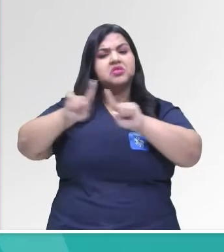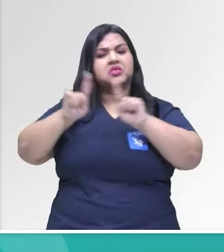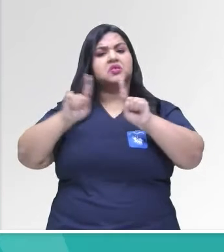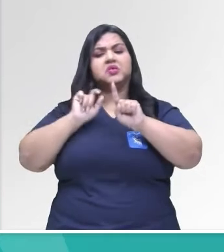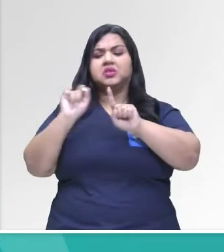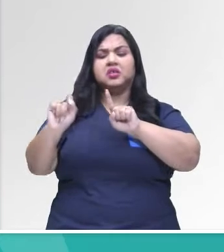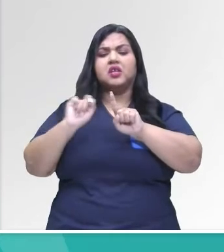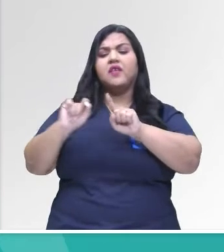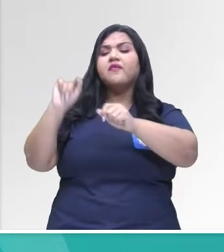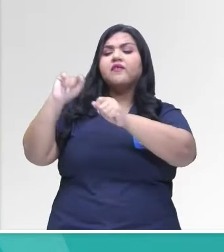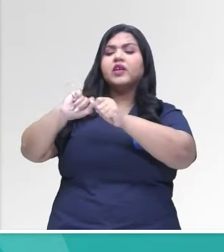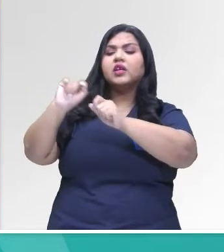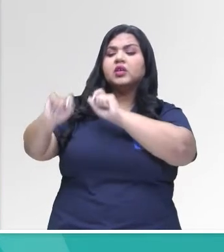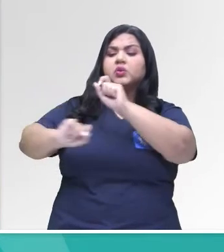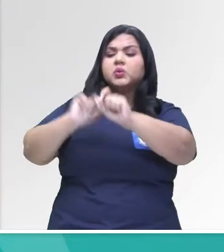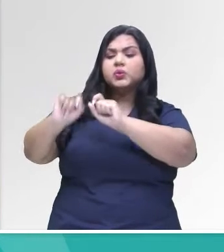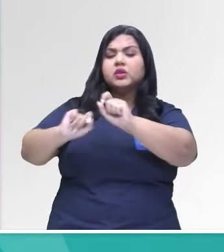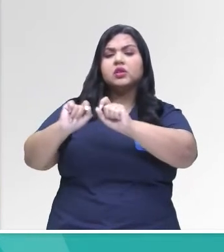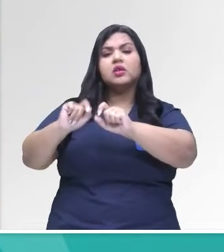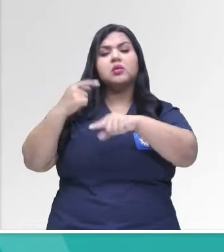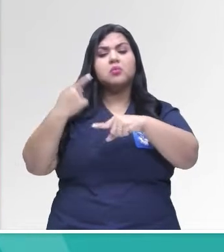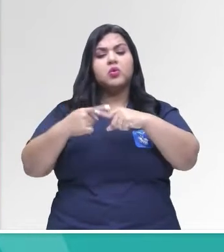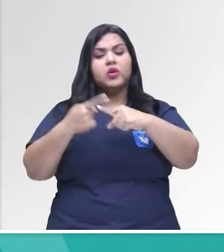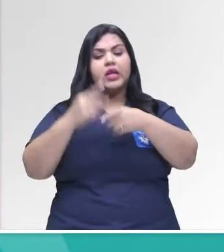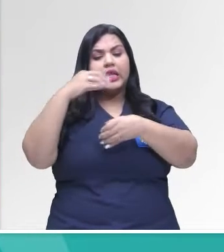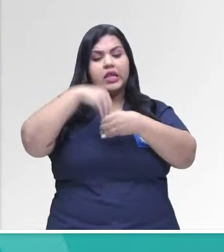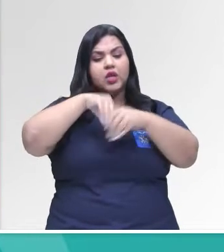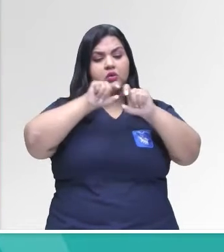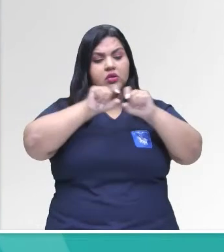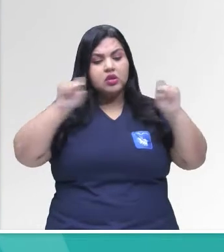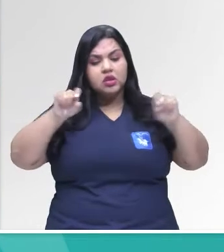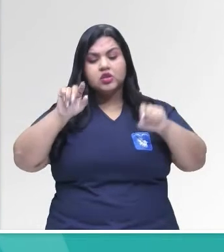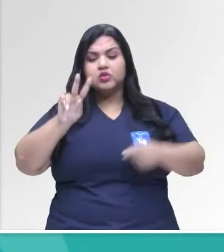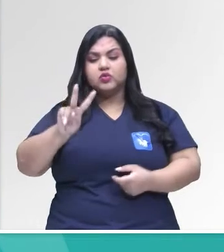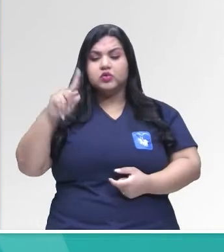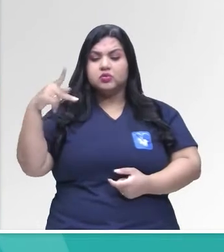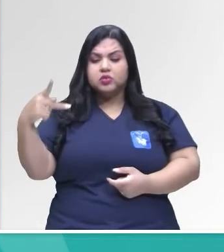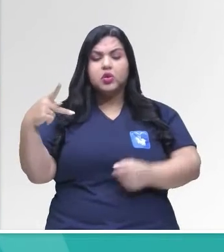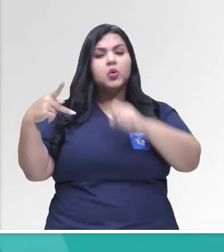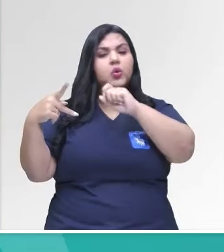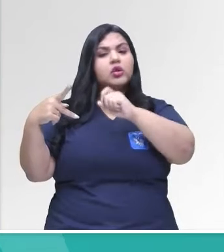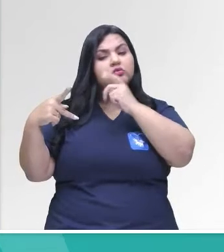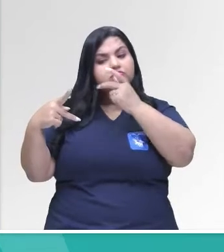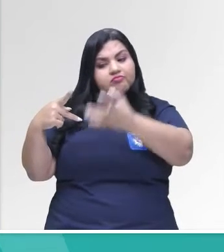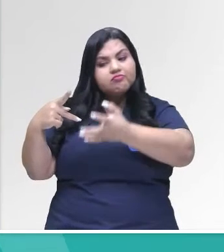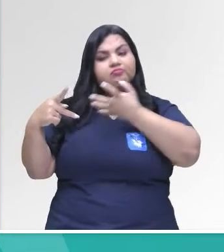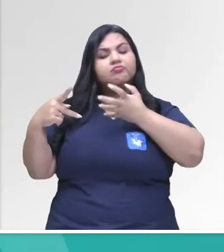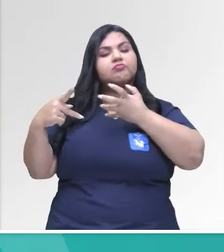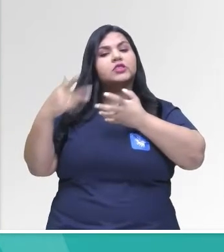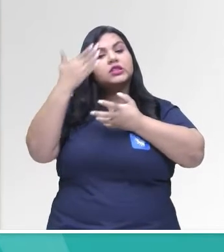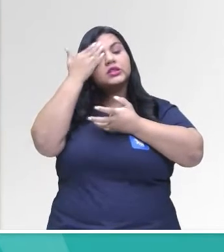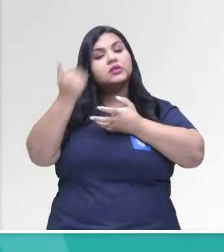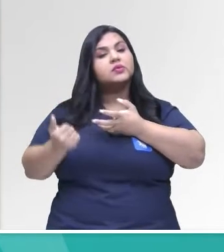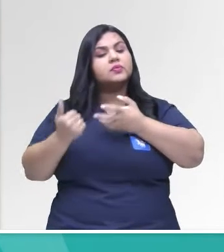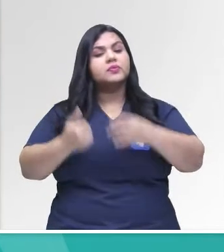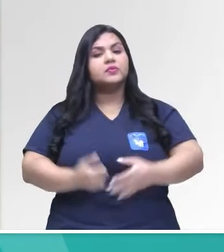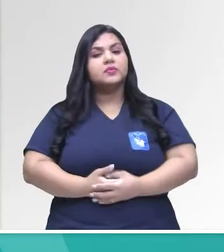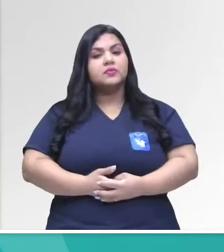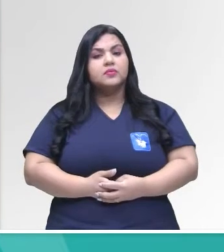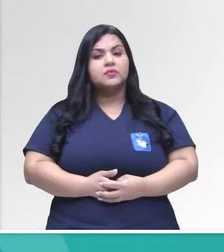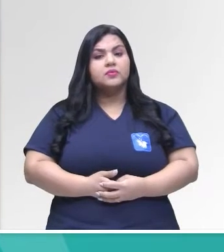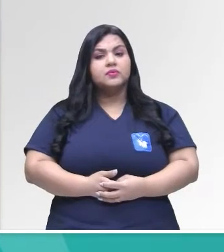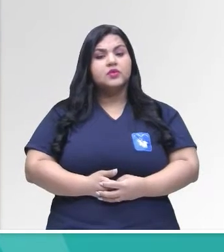quem fez algo ou não, porque na voz passiva, o que a gente procura saber, não é? A gente